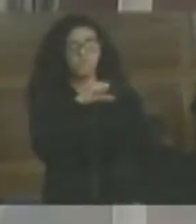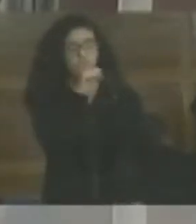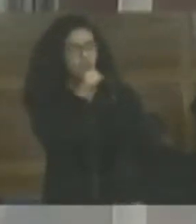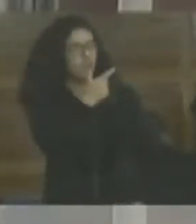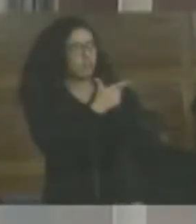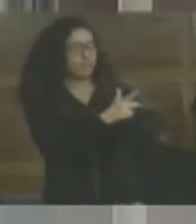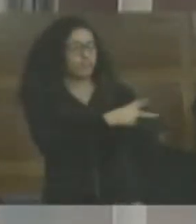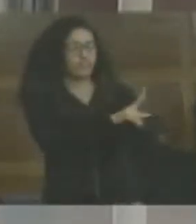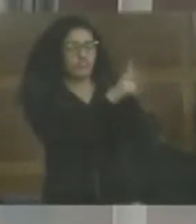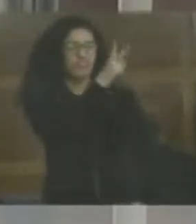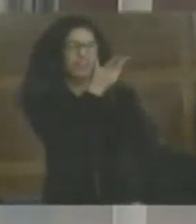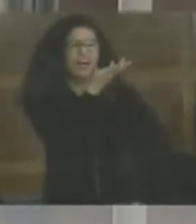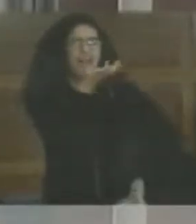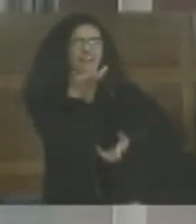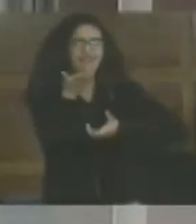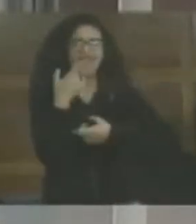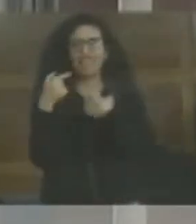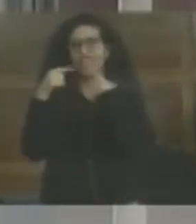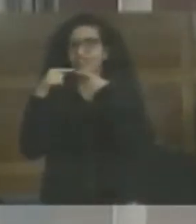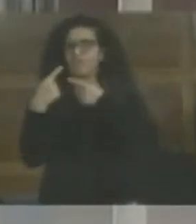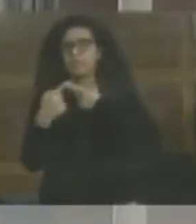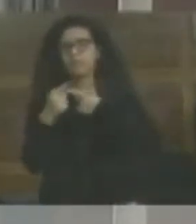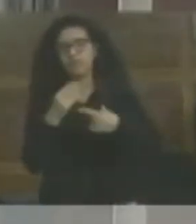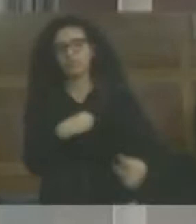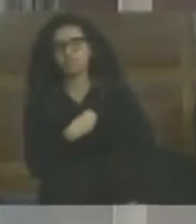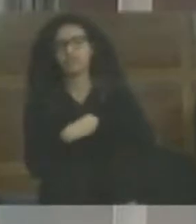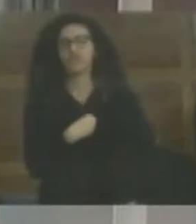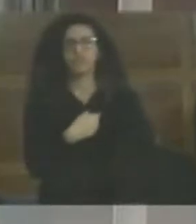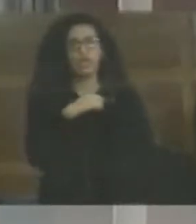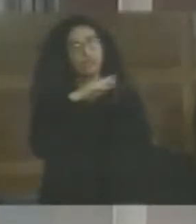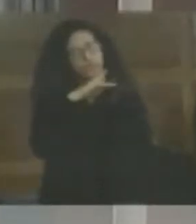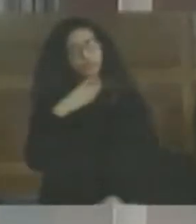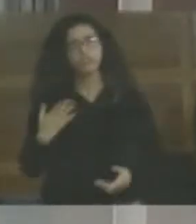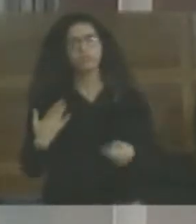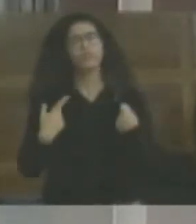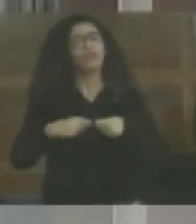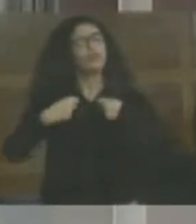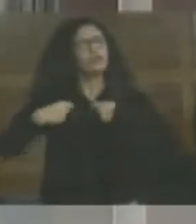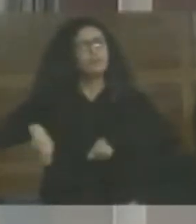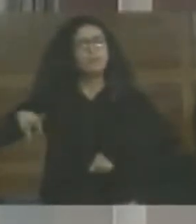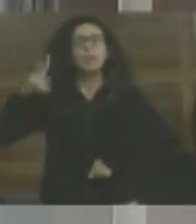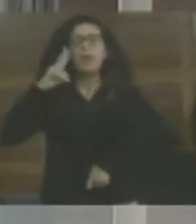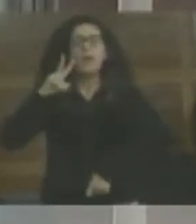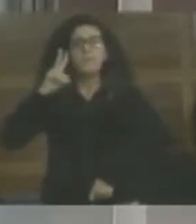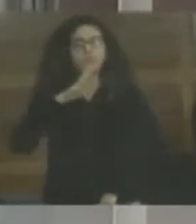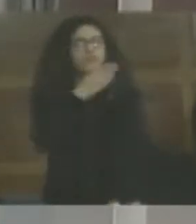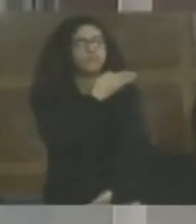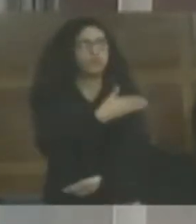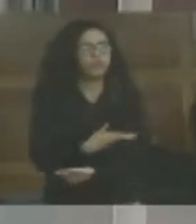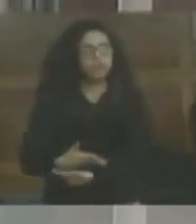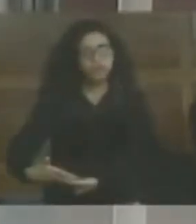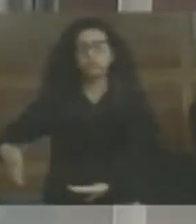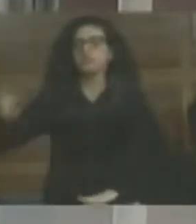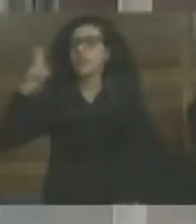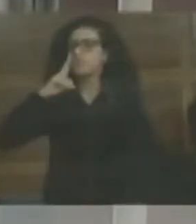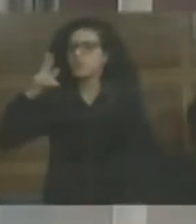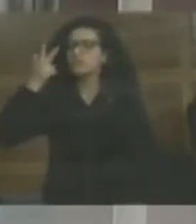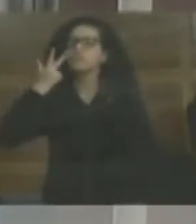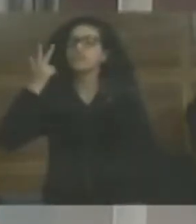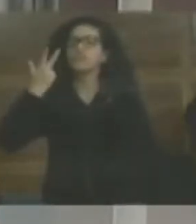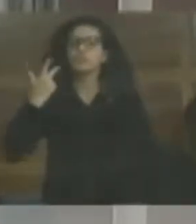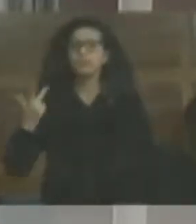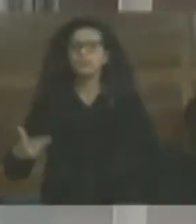aí, depois querem reclamar da gente estar nessa situação horrível. Então, vamos resgatar a nossa cultura, vamos resgatar a nossa história e vamos